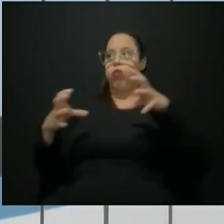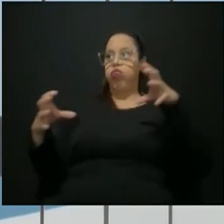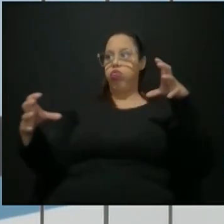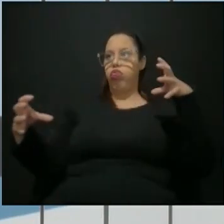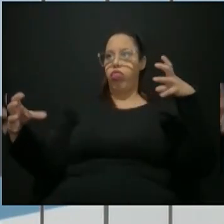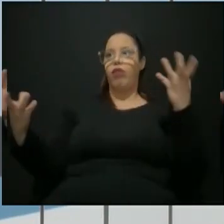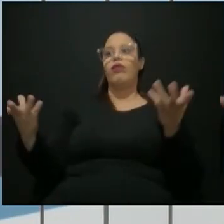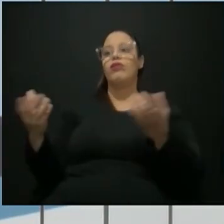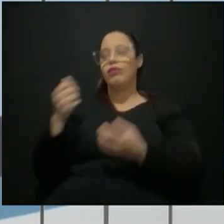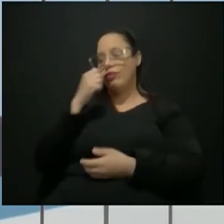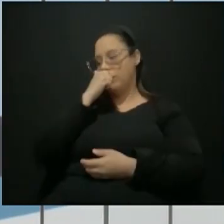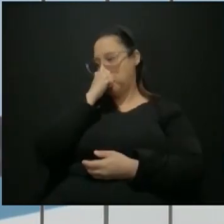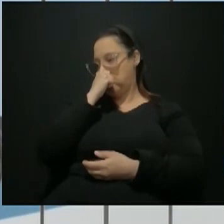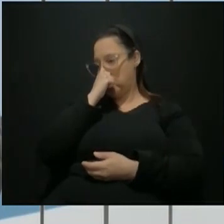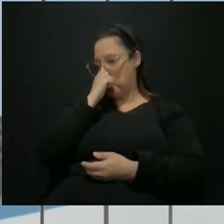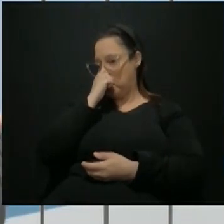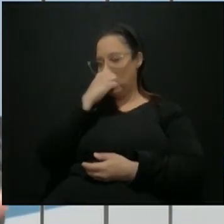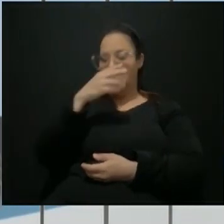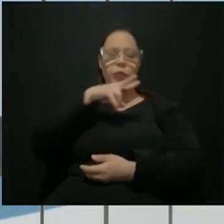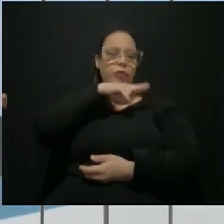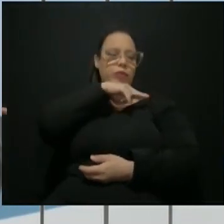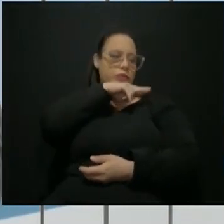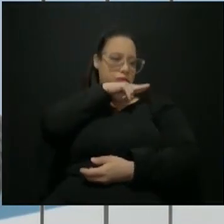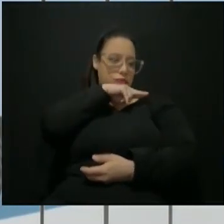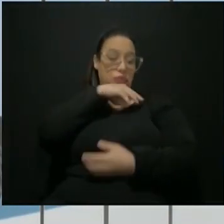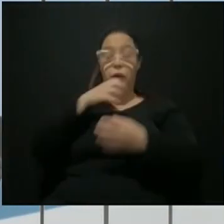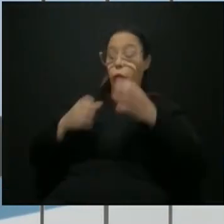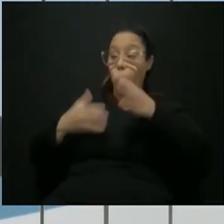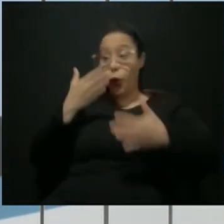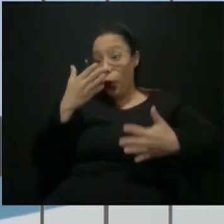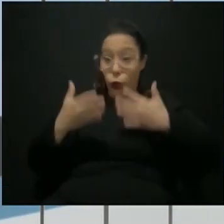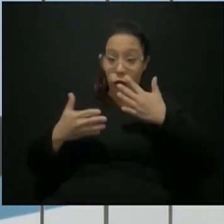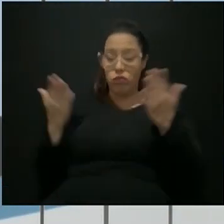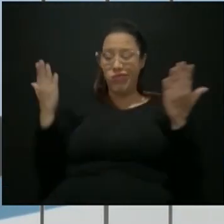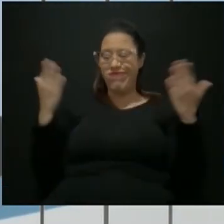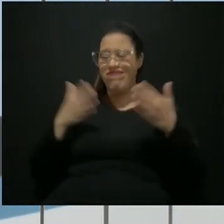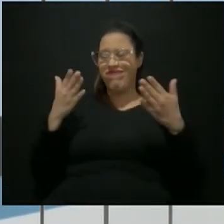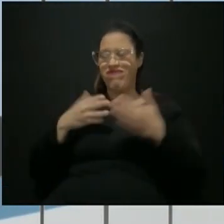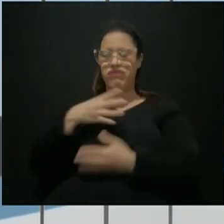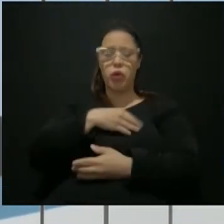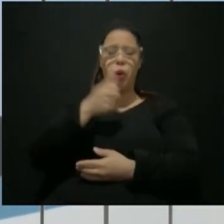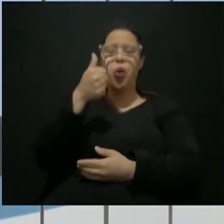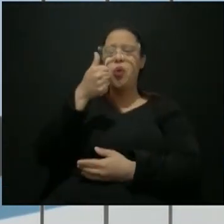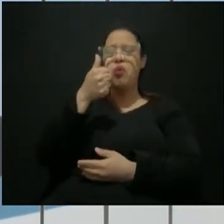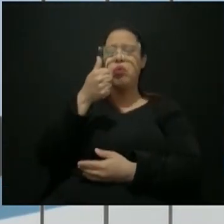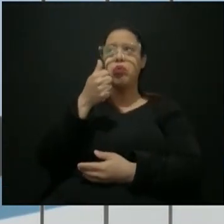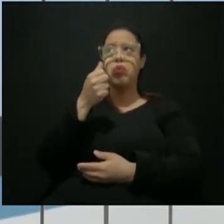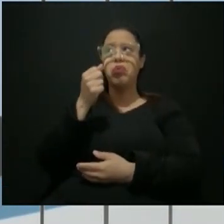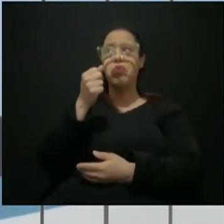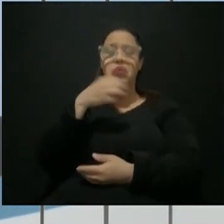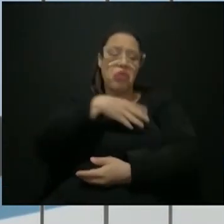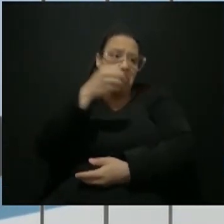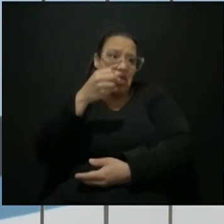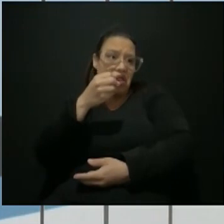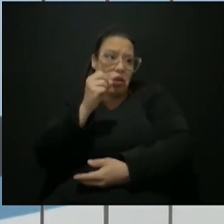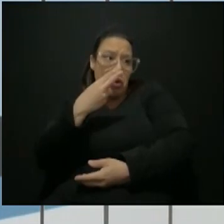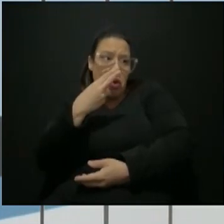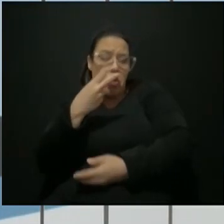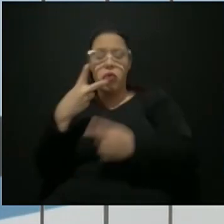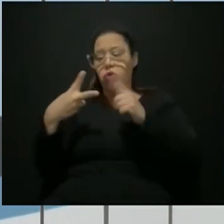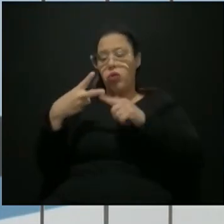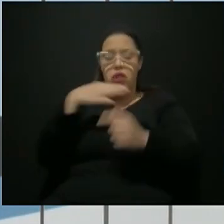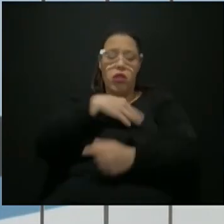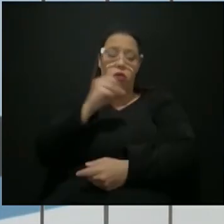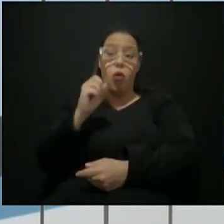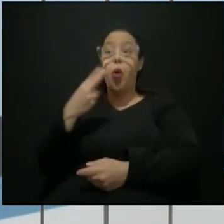era considerável, e aí tinha bastante neto, aquela participação. E hoje as pessoas têm um filho, dois, né? Às vezes só tem o pet,